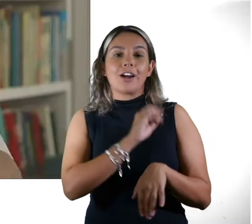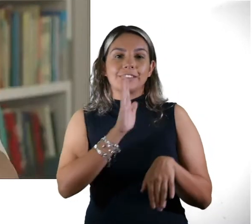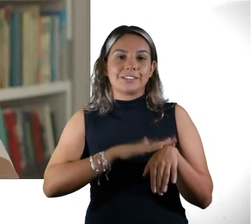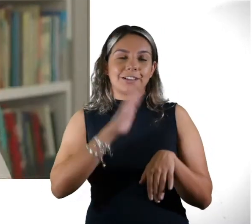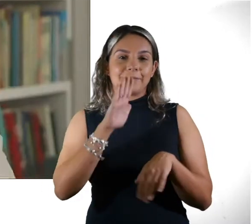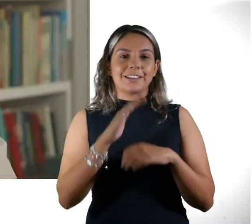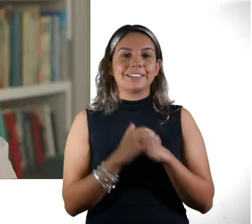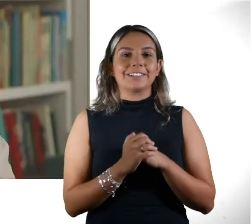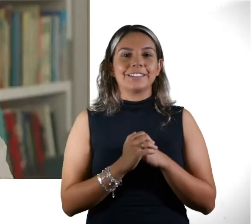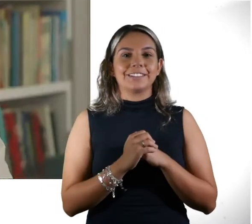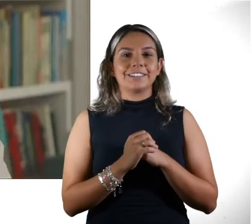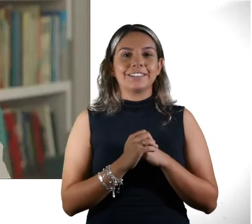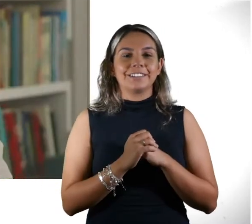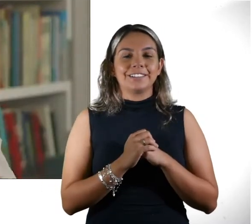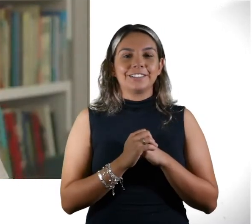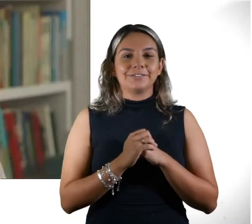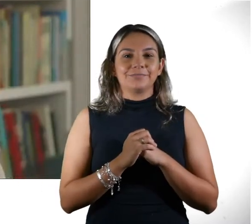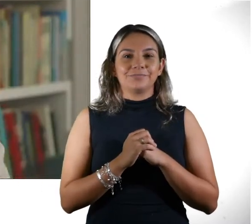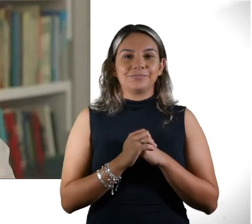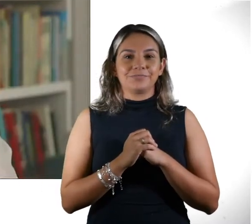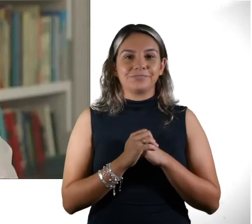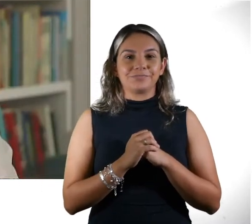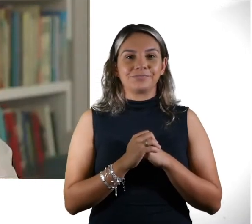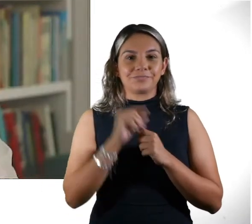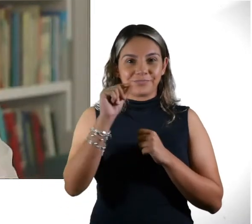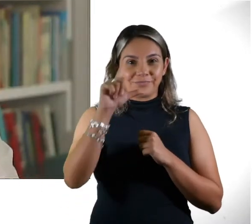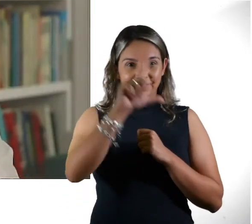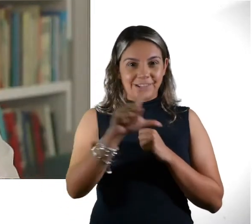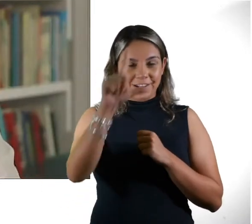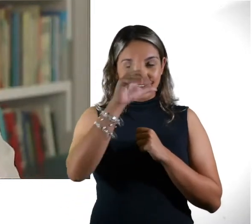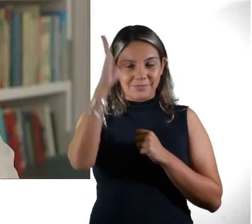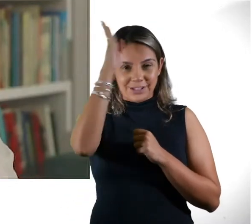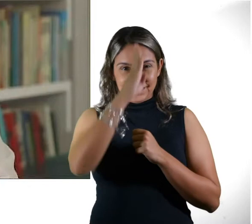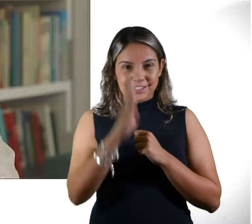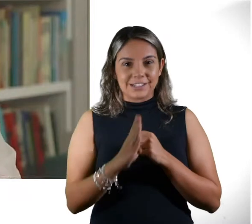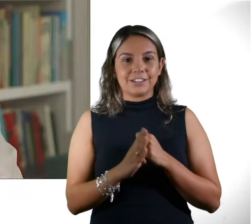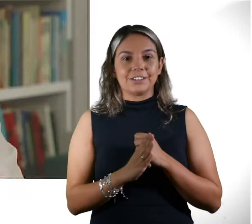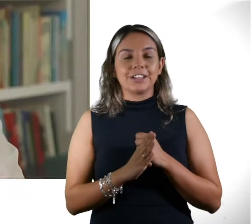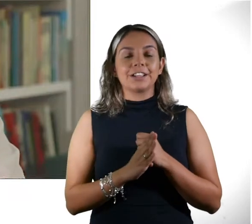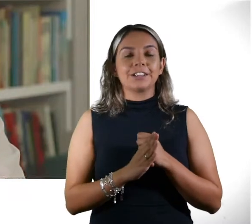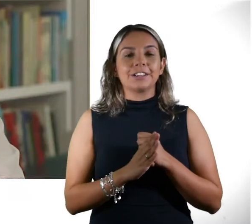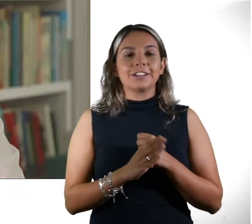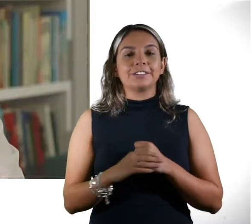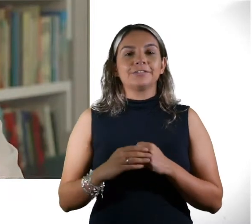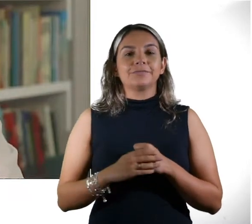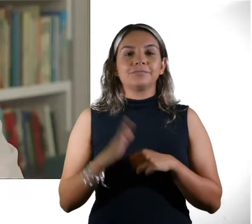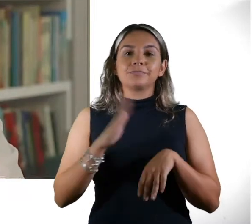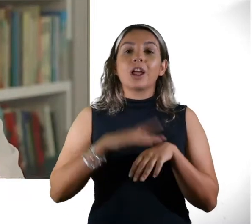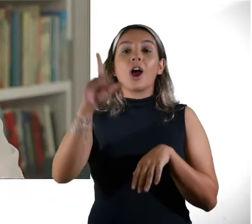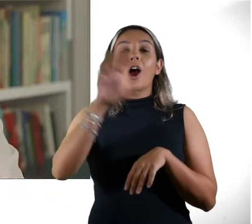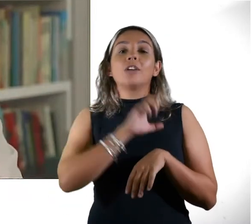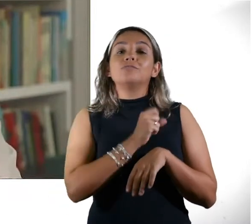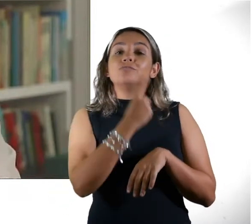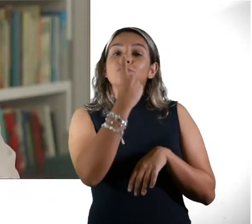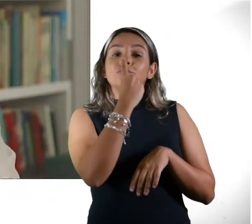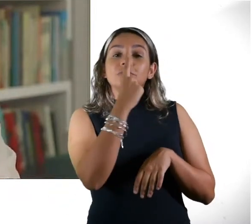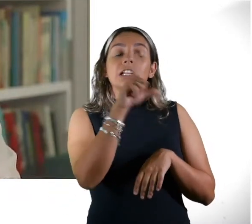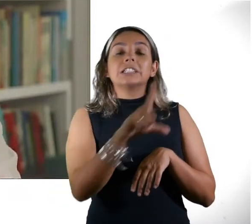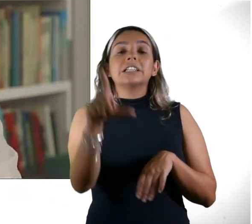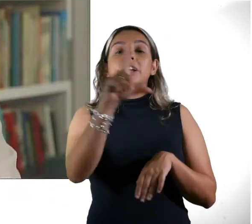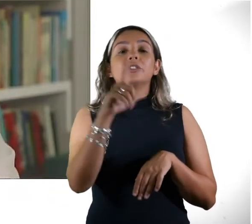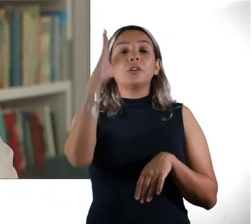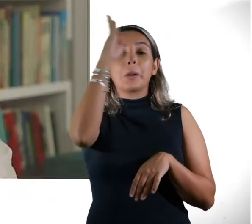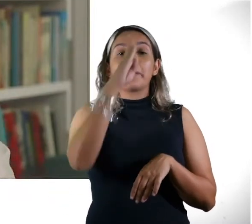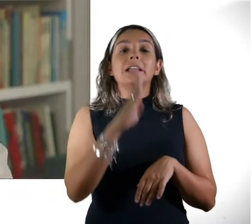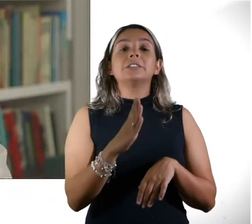gosta mais. Eu não vou falar isso. Se você pode falar um pouco sobre a literatura brasileira, o que você tem mais afinidade sobre a